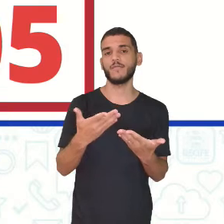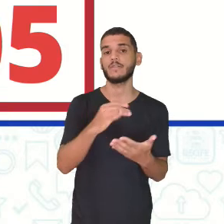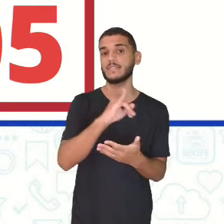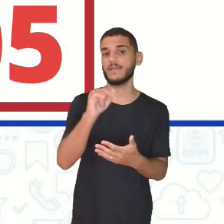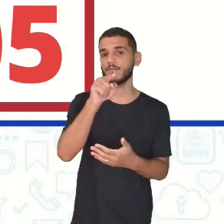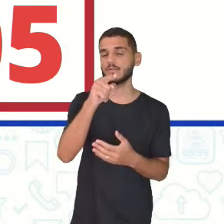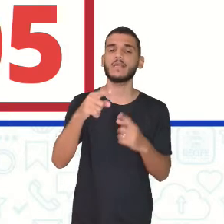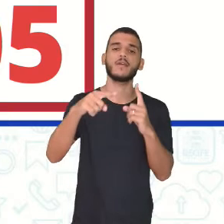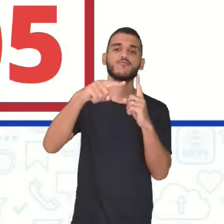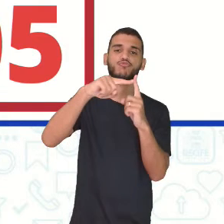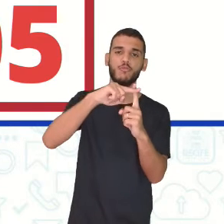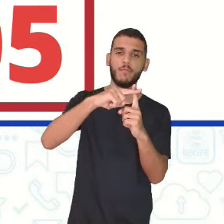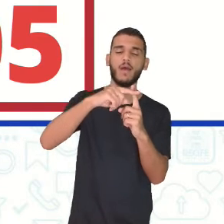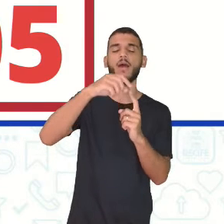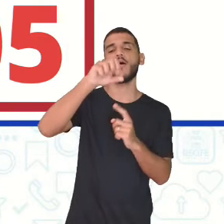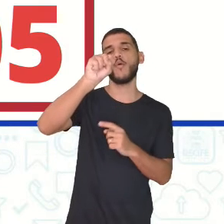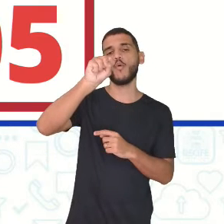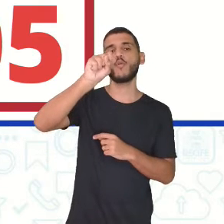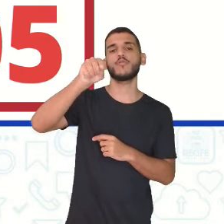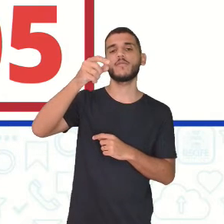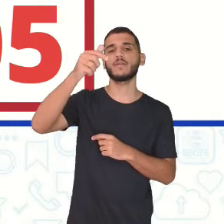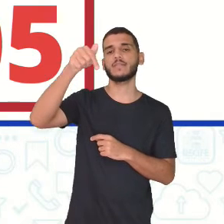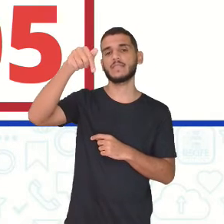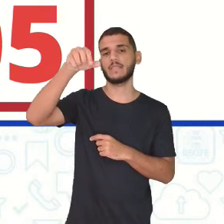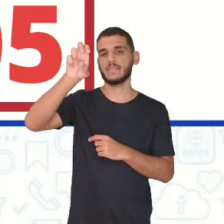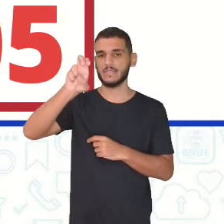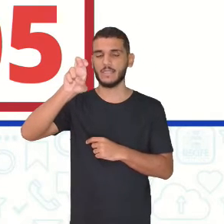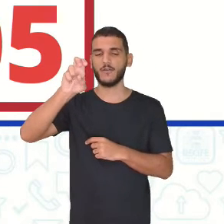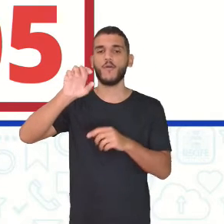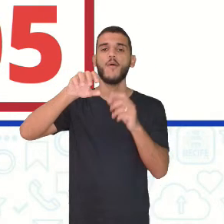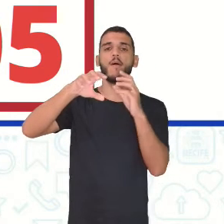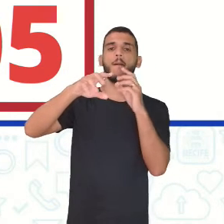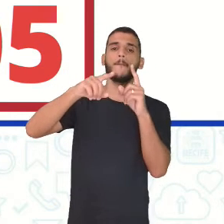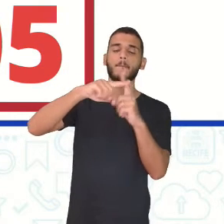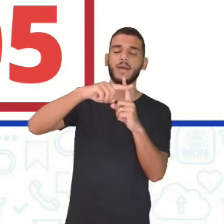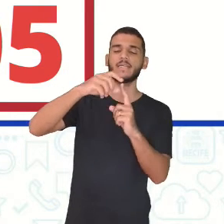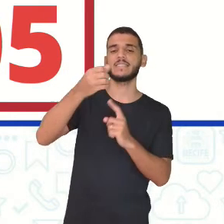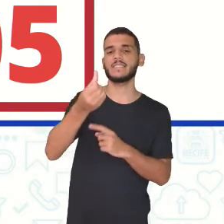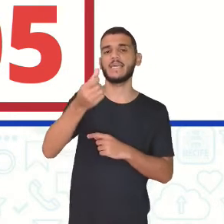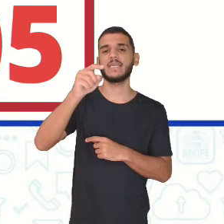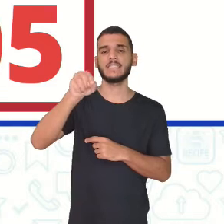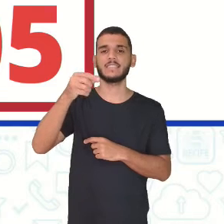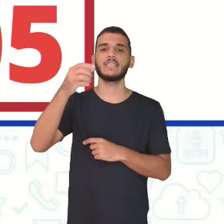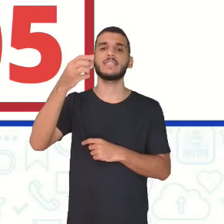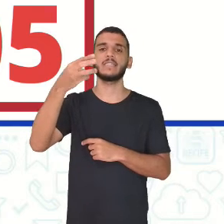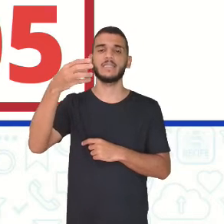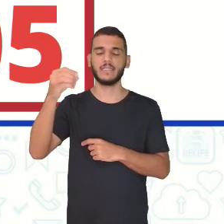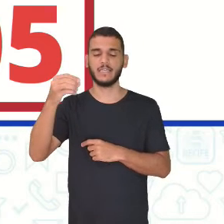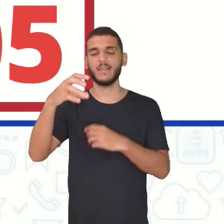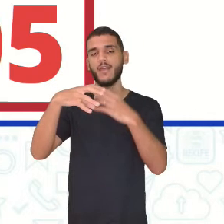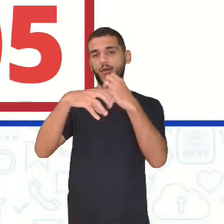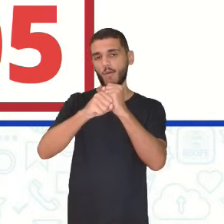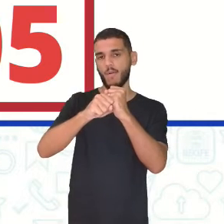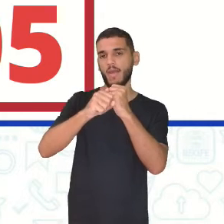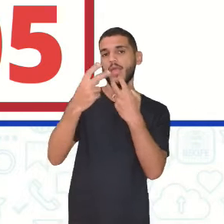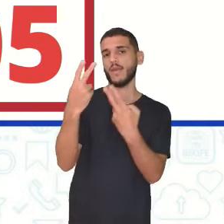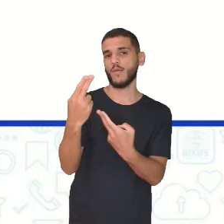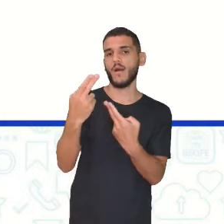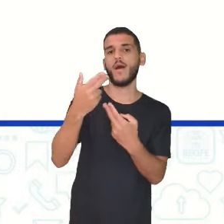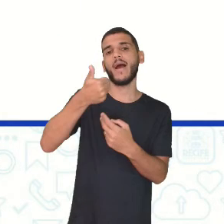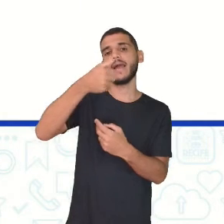R$ 8,75 mais R$ 6,30, isso será igual a R$